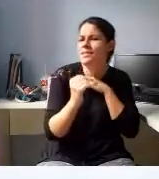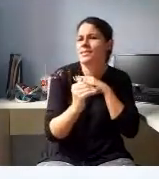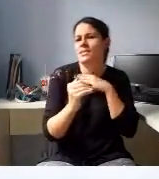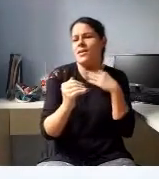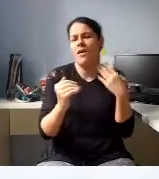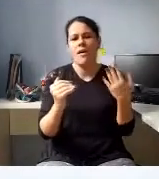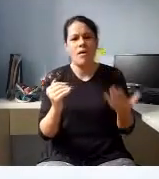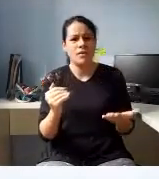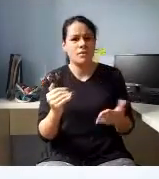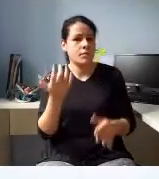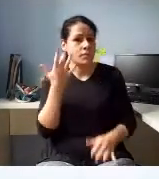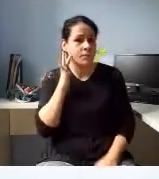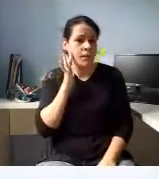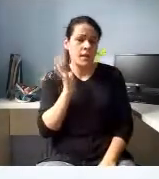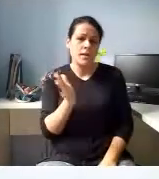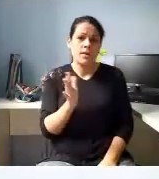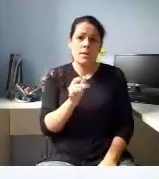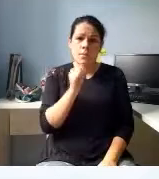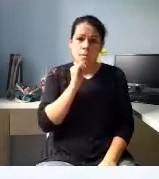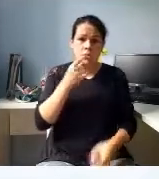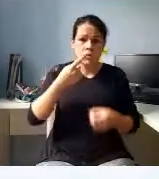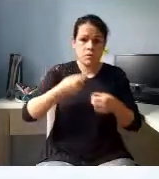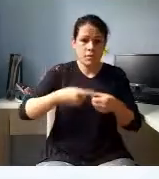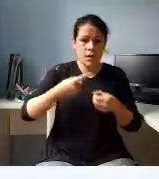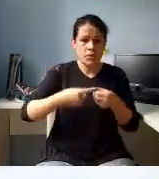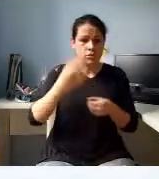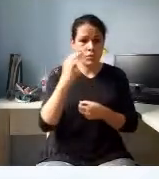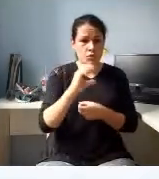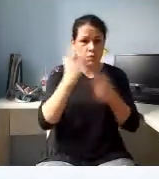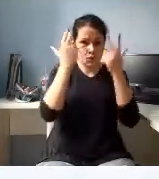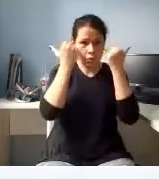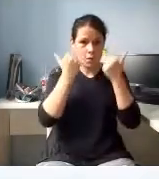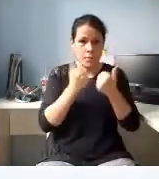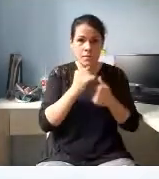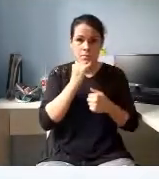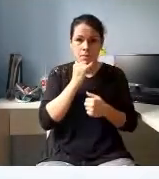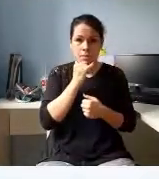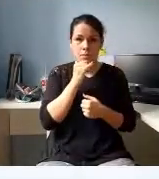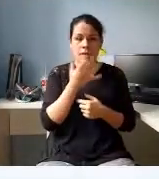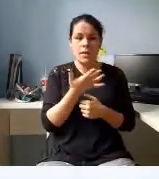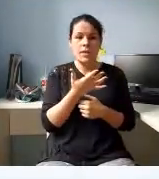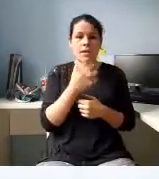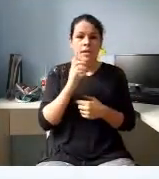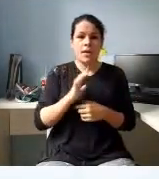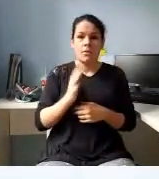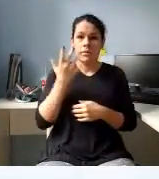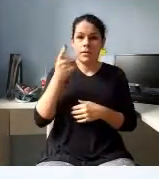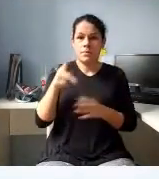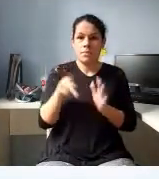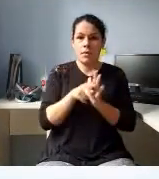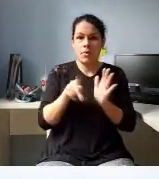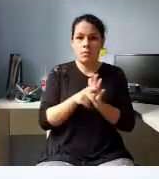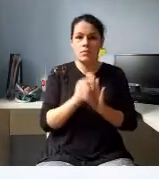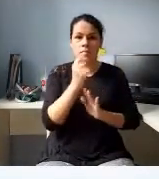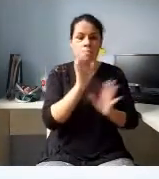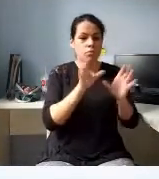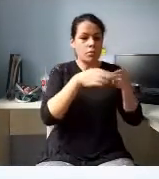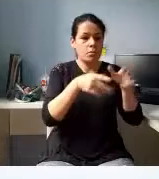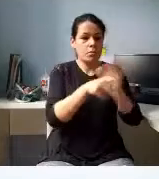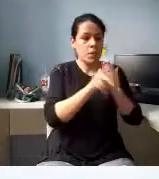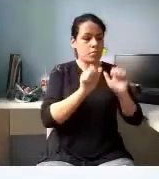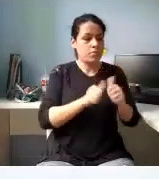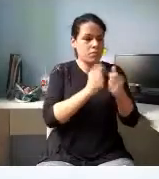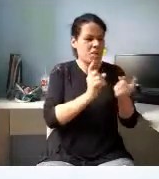próprio sábado, geralmente aqui em Curitiba, quando tinha alguma coisa contra Bolsonaro, dali a pouco tinha uma outra a favor, enquanto que